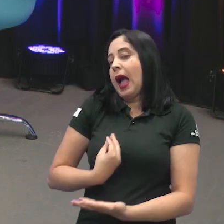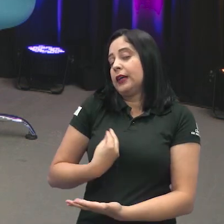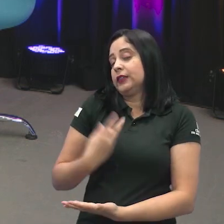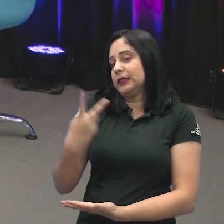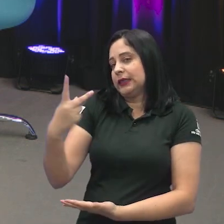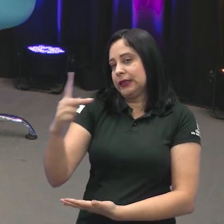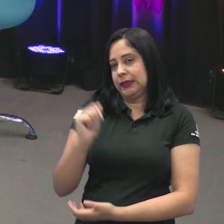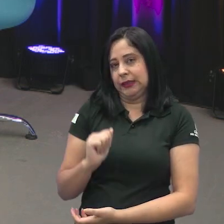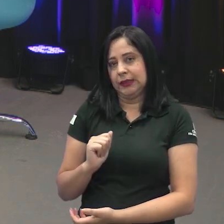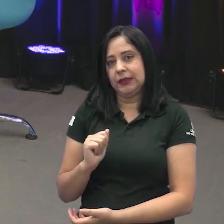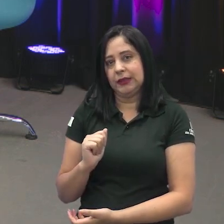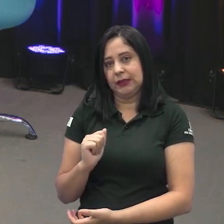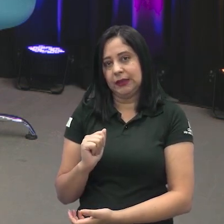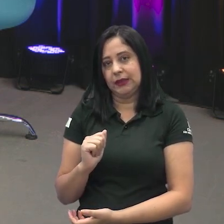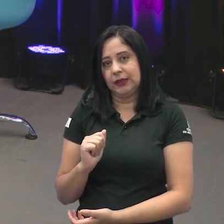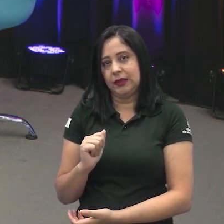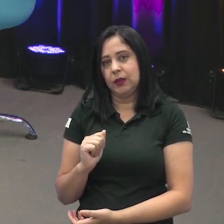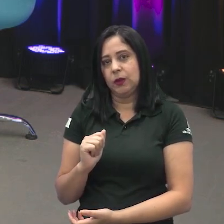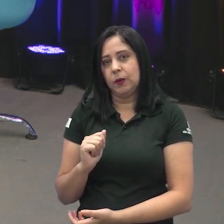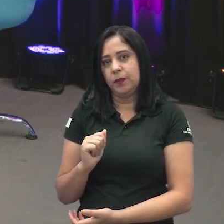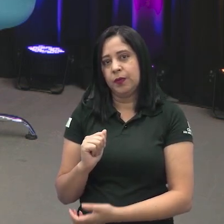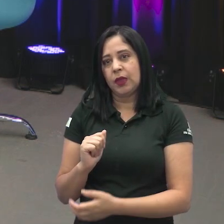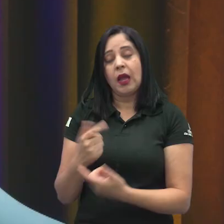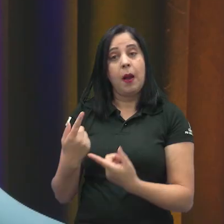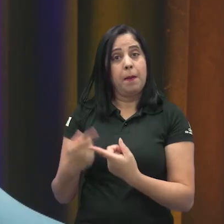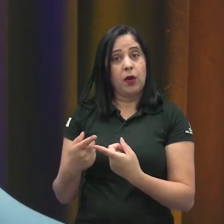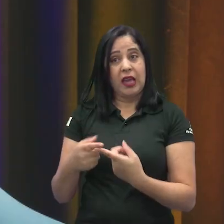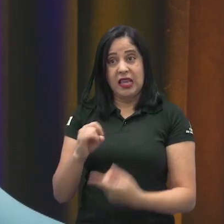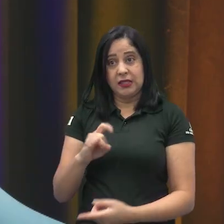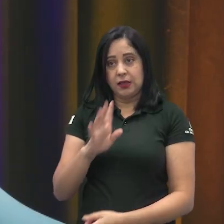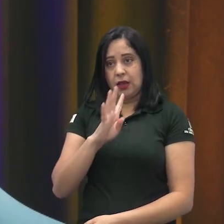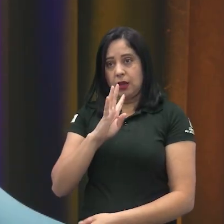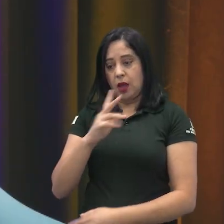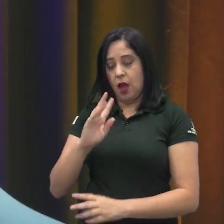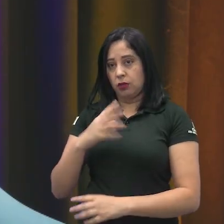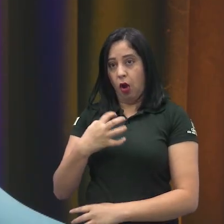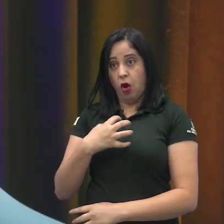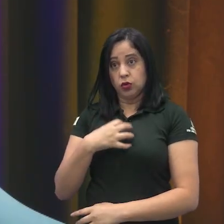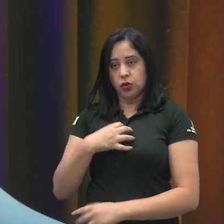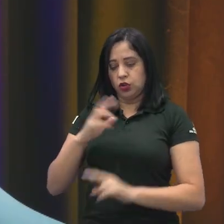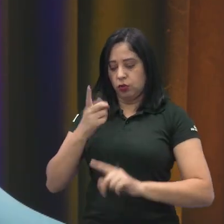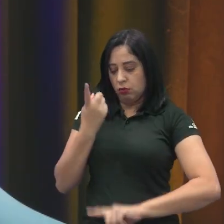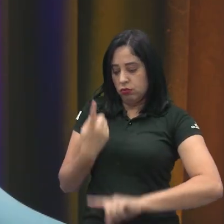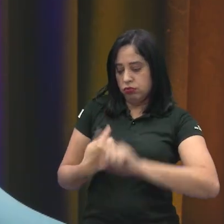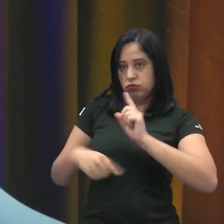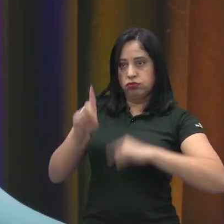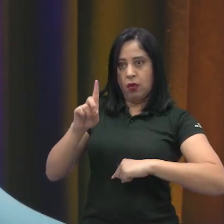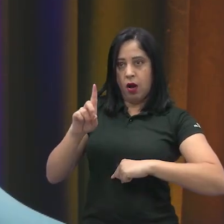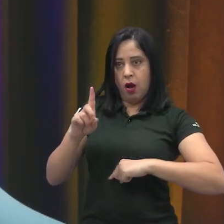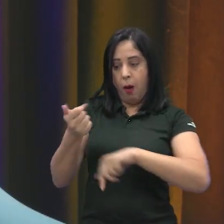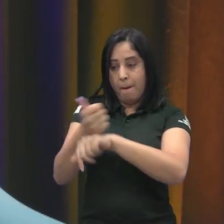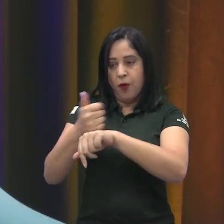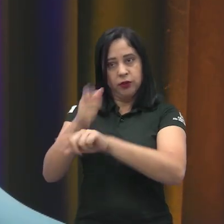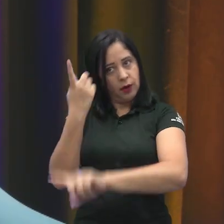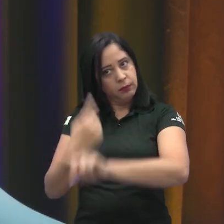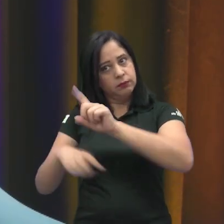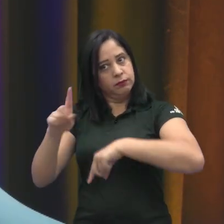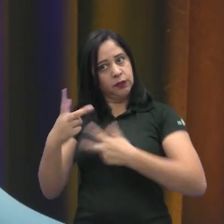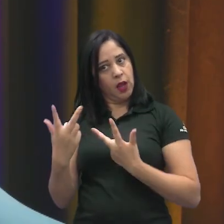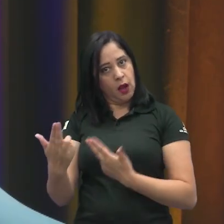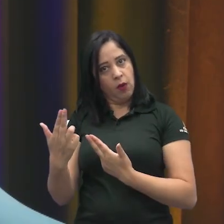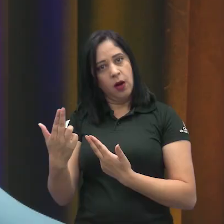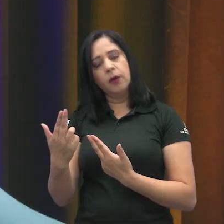nesse movimento, né? Que a gente se melhora profissionalmente quando a gente se desenvolve como pessoa. Então, qual que é o papel para você hoje, né?